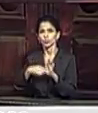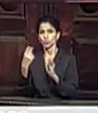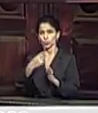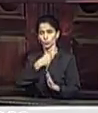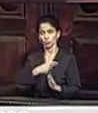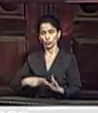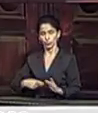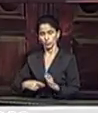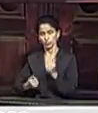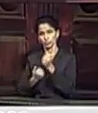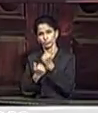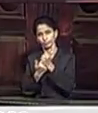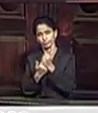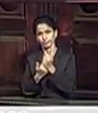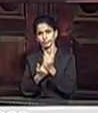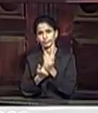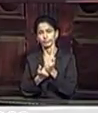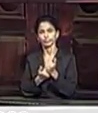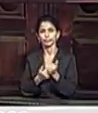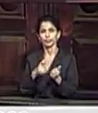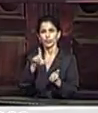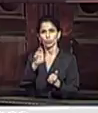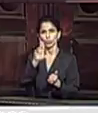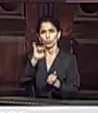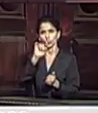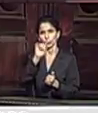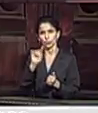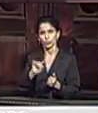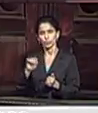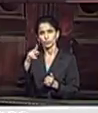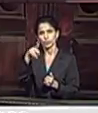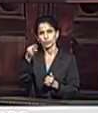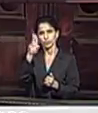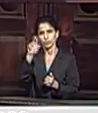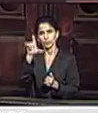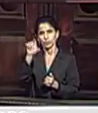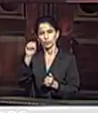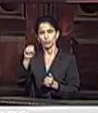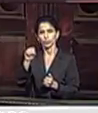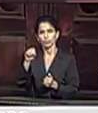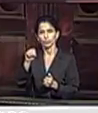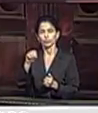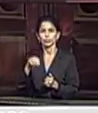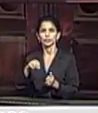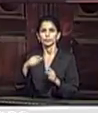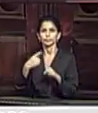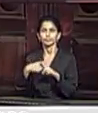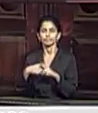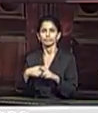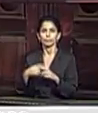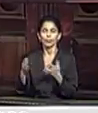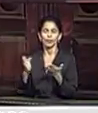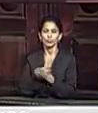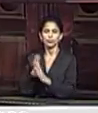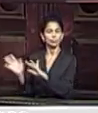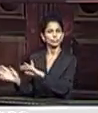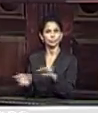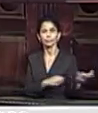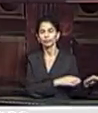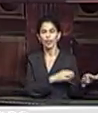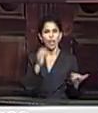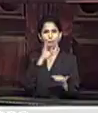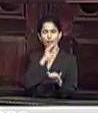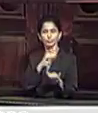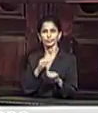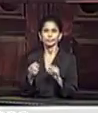vice-presidente, e só me inscrevi, deputado Eliomar Coelho, porque às vezes passa batido algumas discussões. Eu acho que